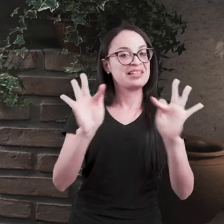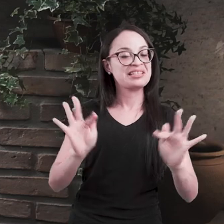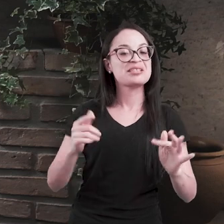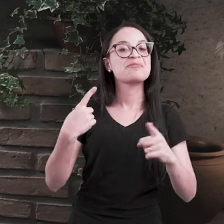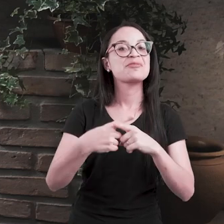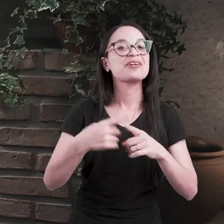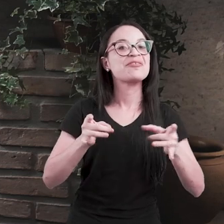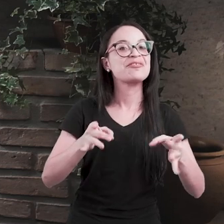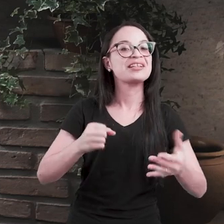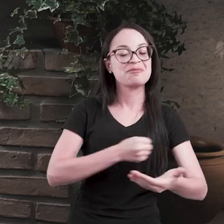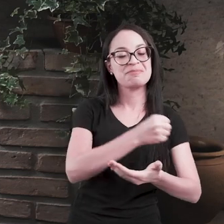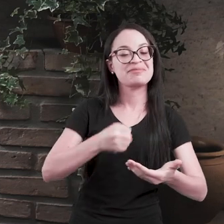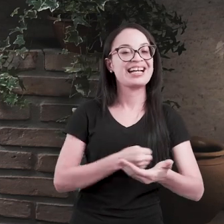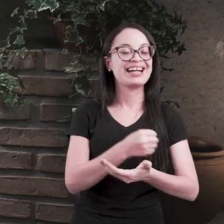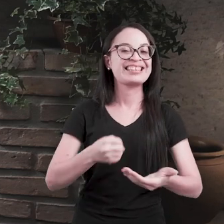Helenita Domingão.